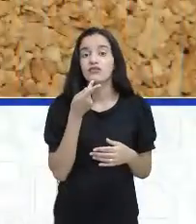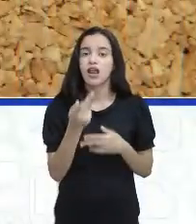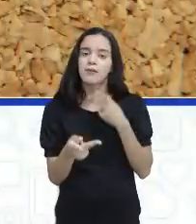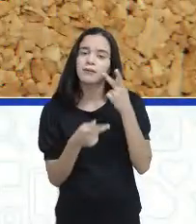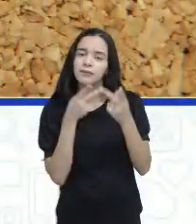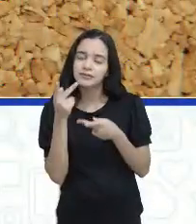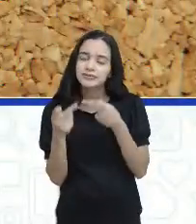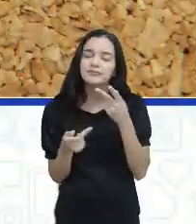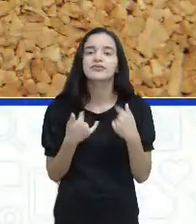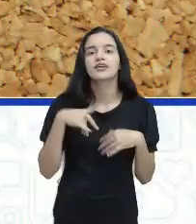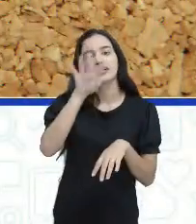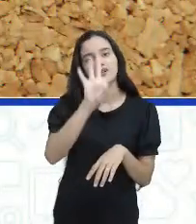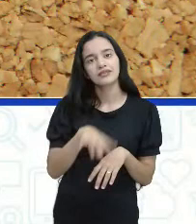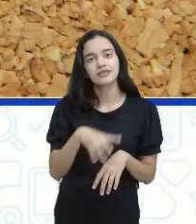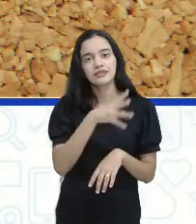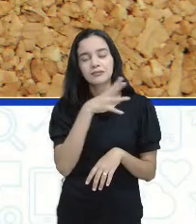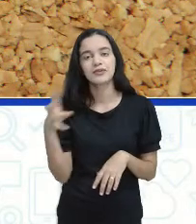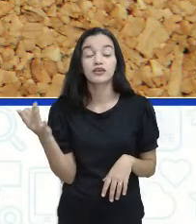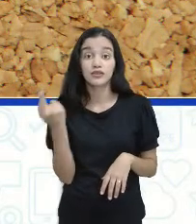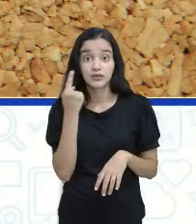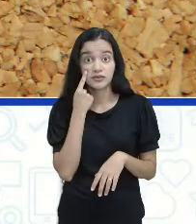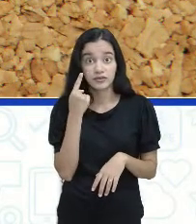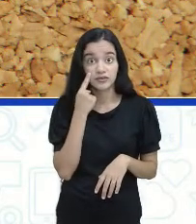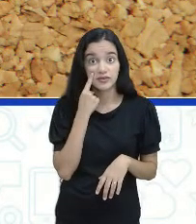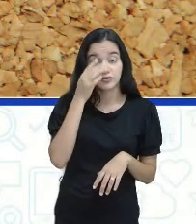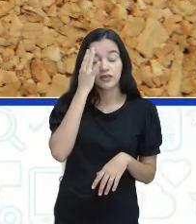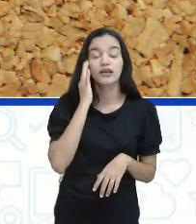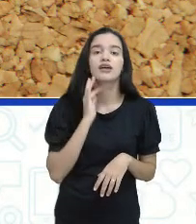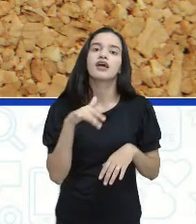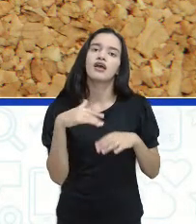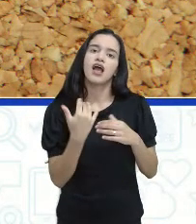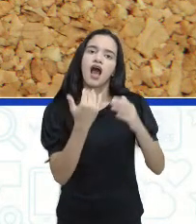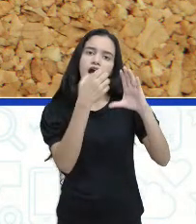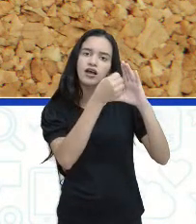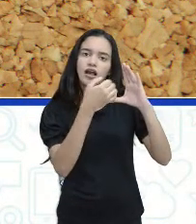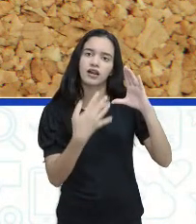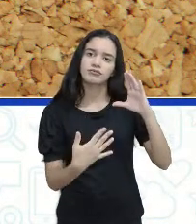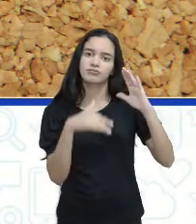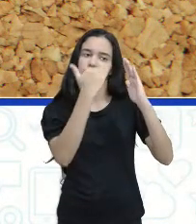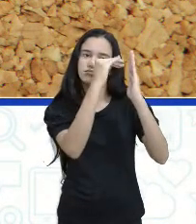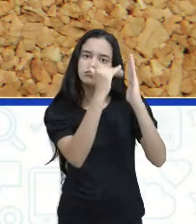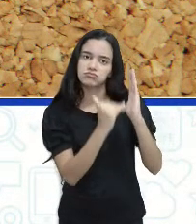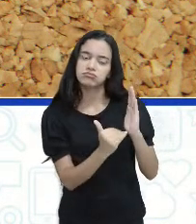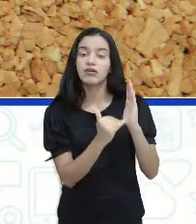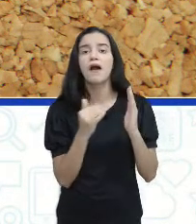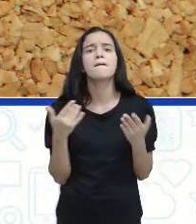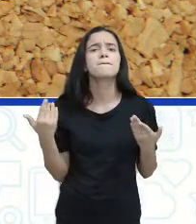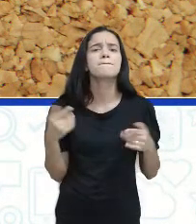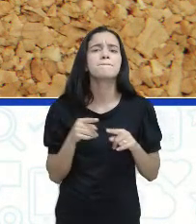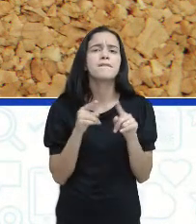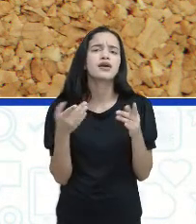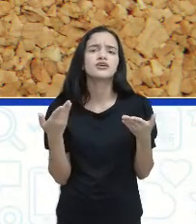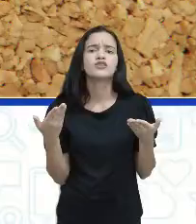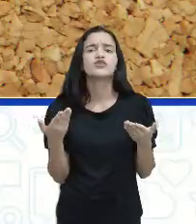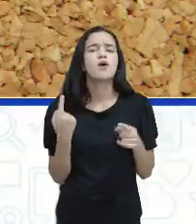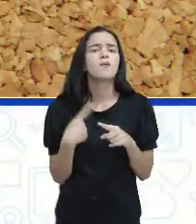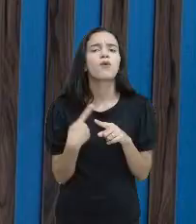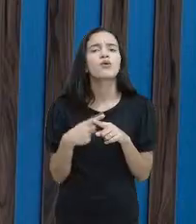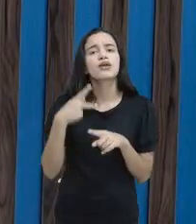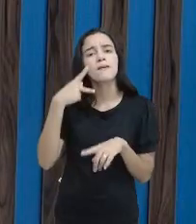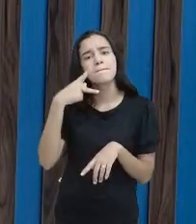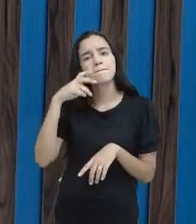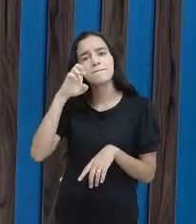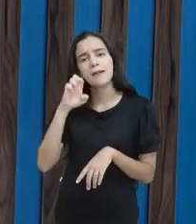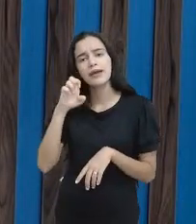dessa tabela, né? Vamos lá, vamos ver a classificação periódica dos elementos. Mas por que é periódica,